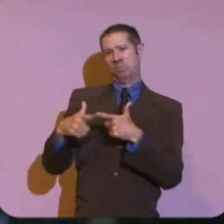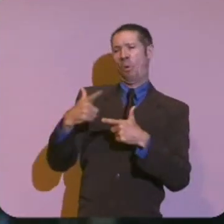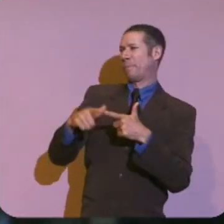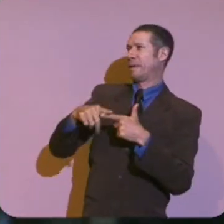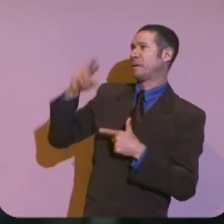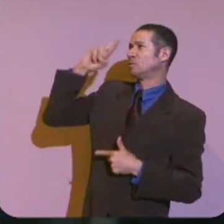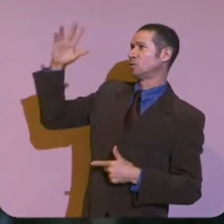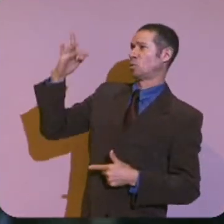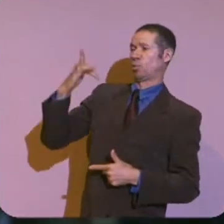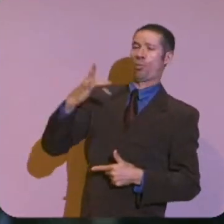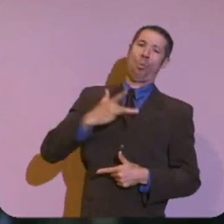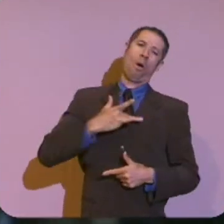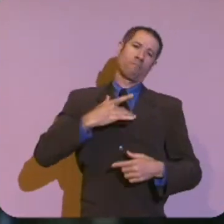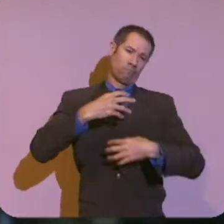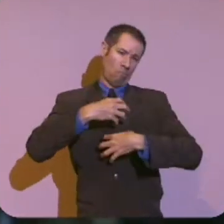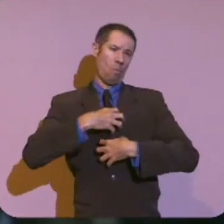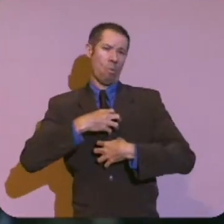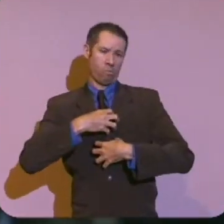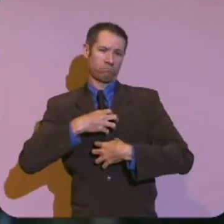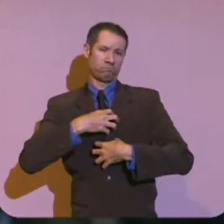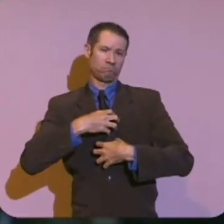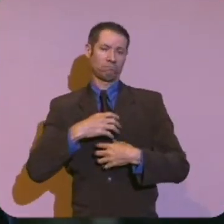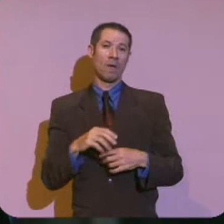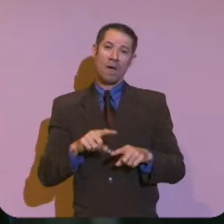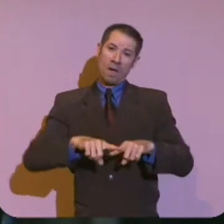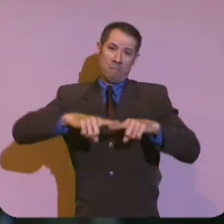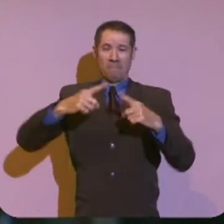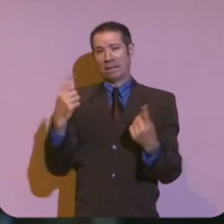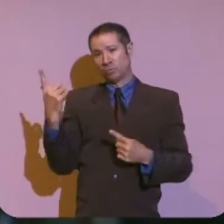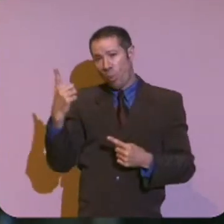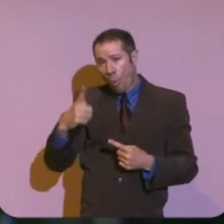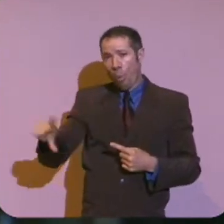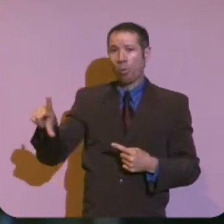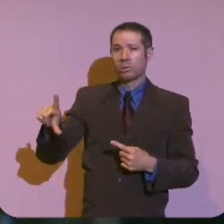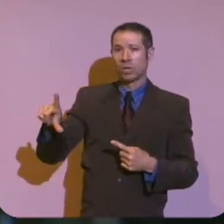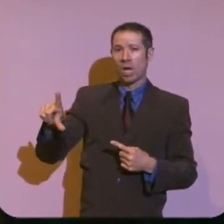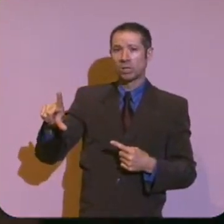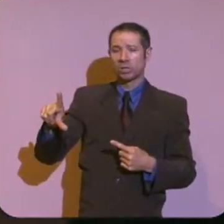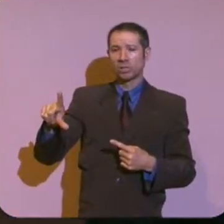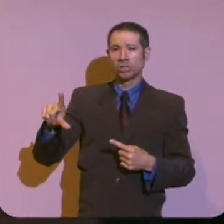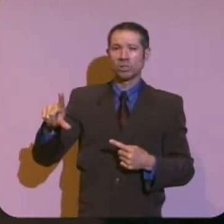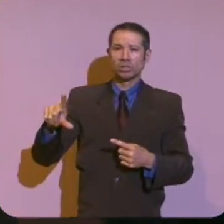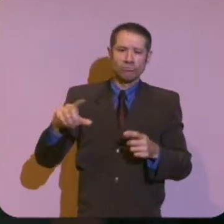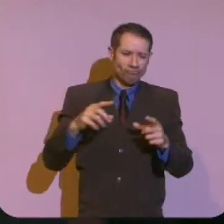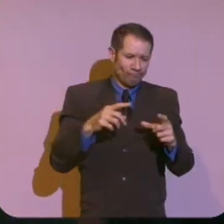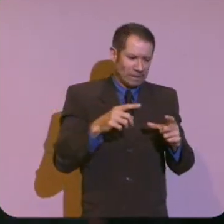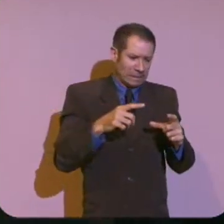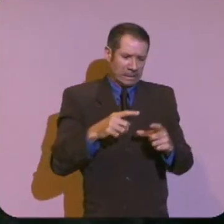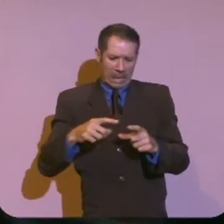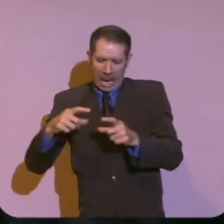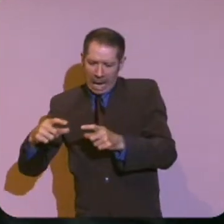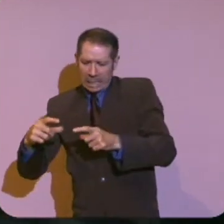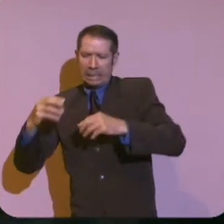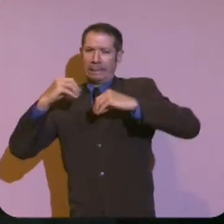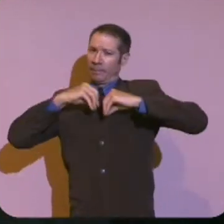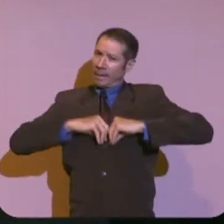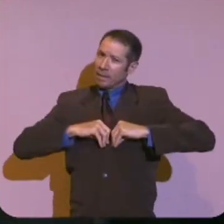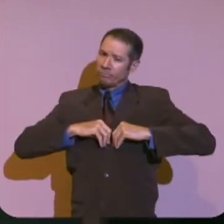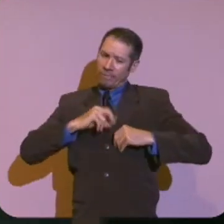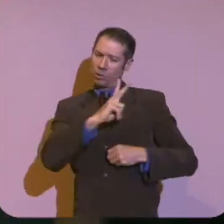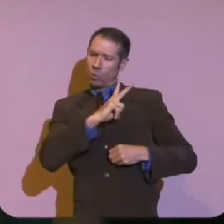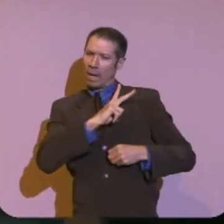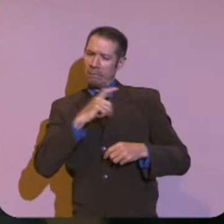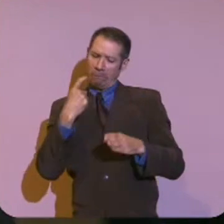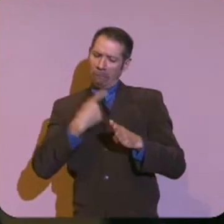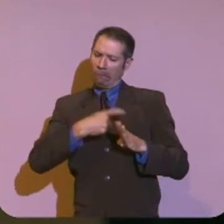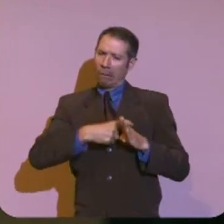nossa vida e dar forma. Mas tem outras áreas da vida que a gente é duro demais. E a gente